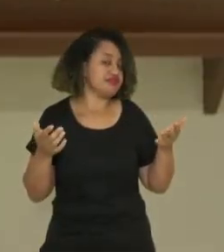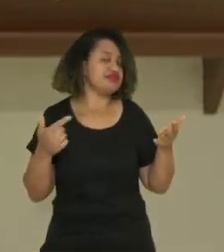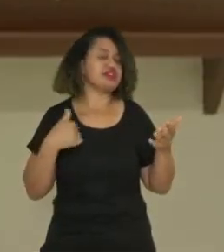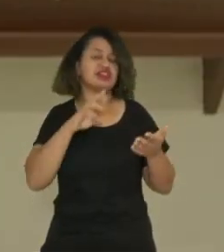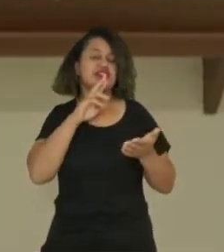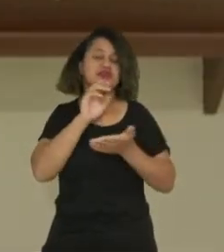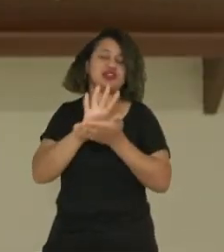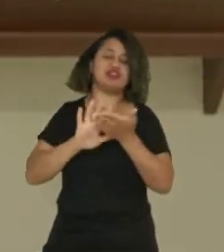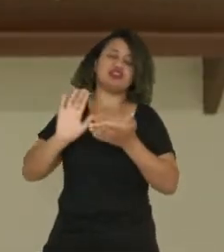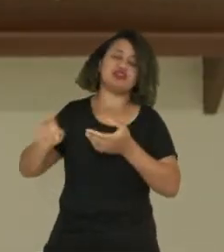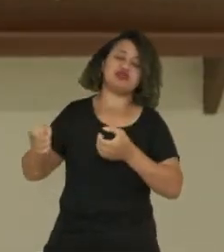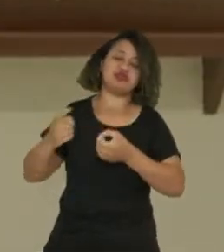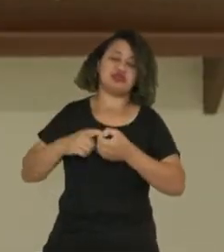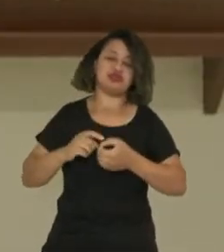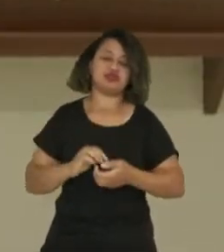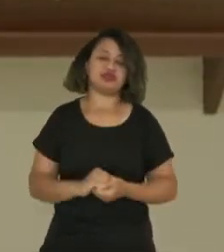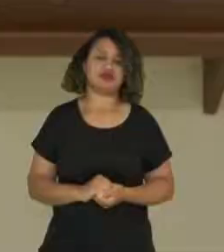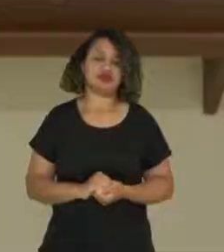aí